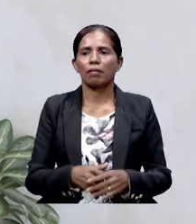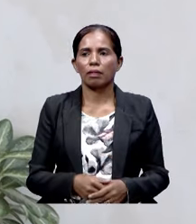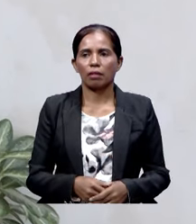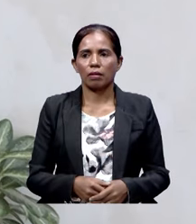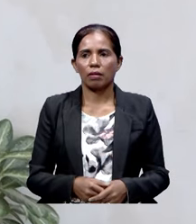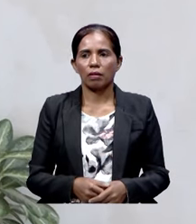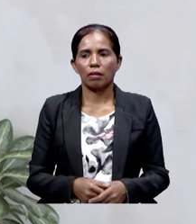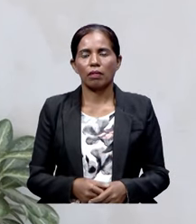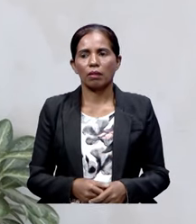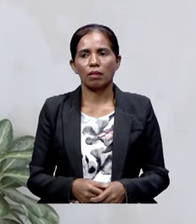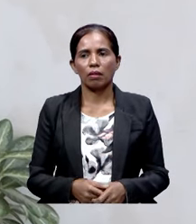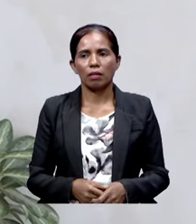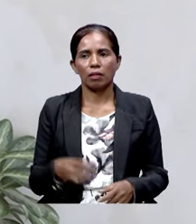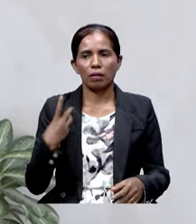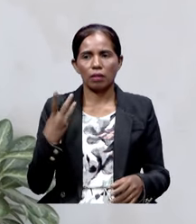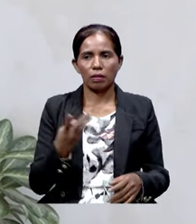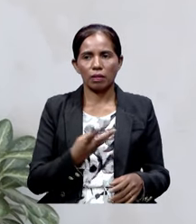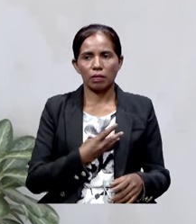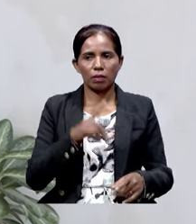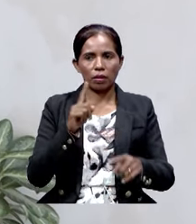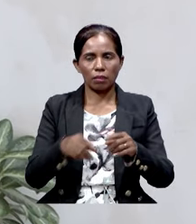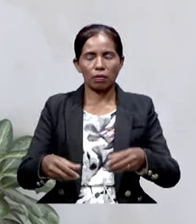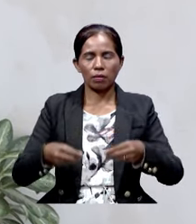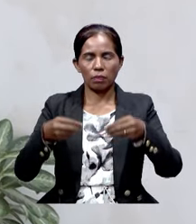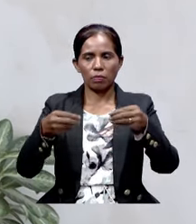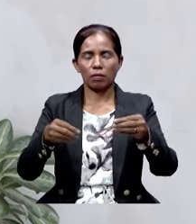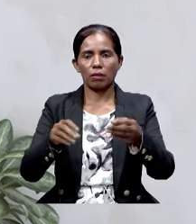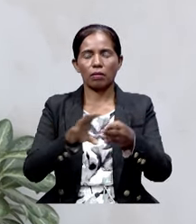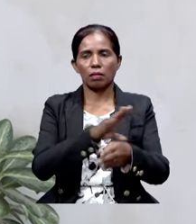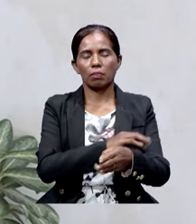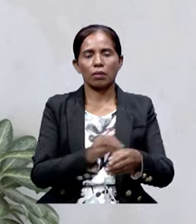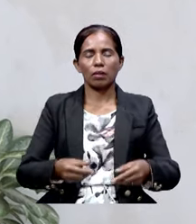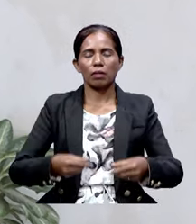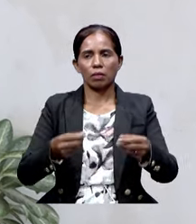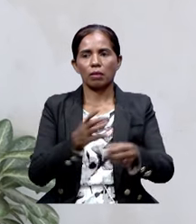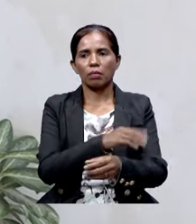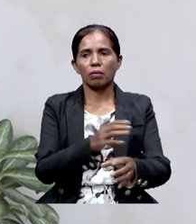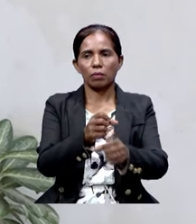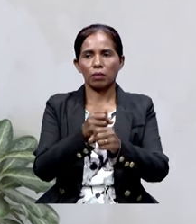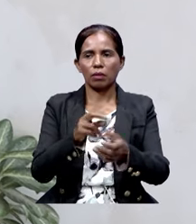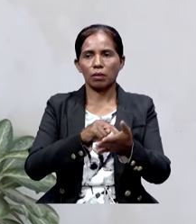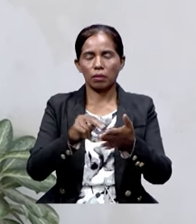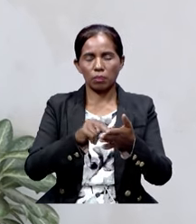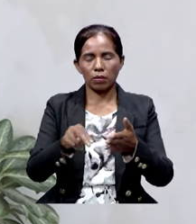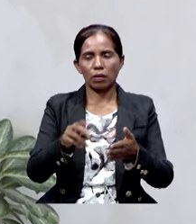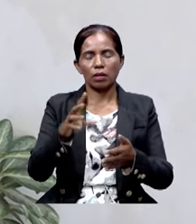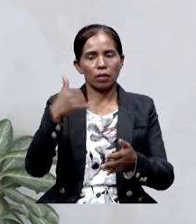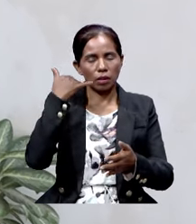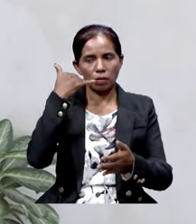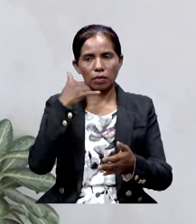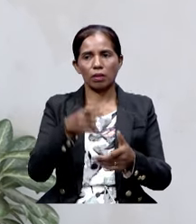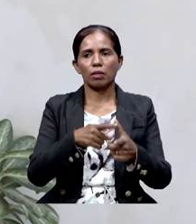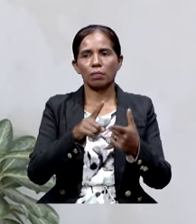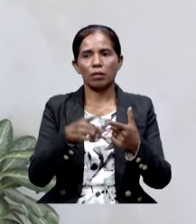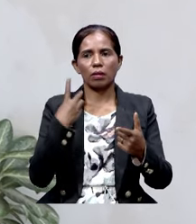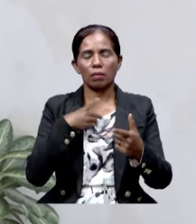tete kateka ami sila bele fore siu bita botsira ami so foti te botsira numero telefoni dit depois ami